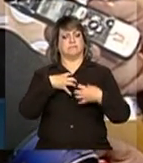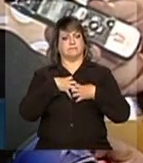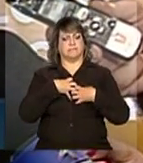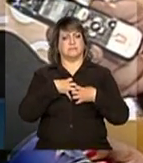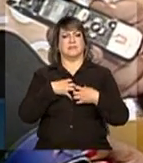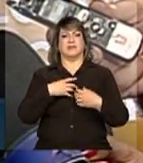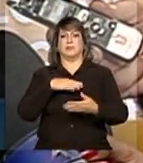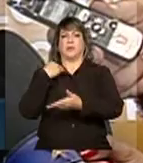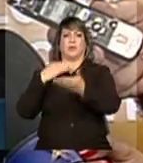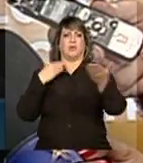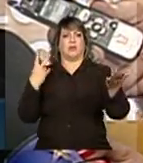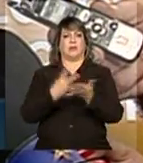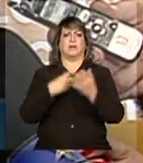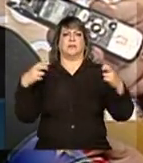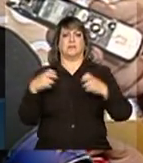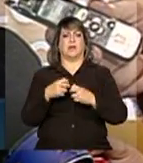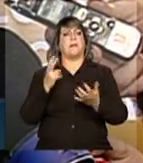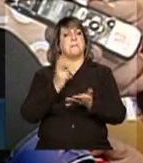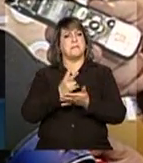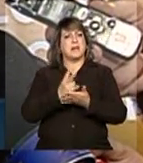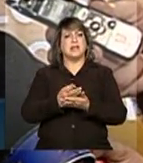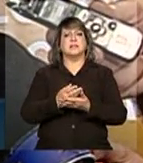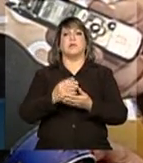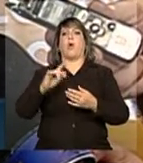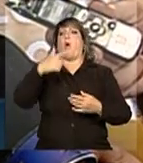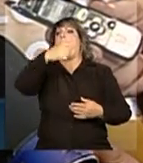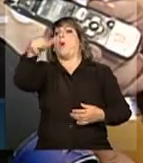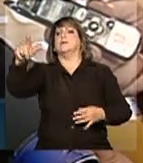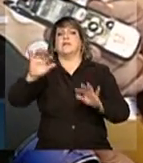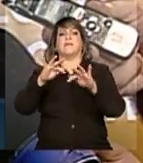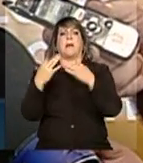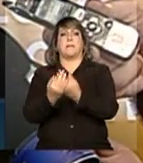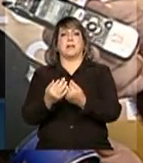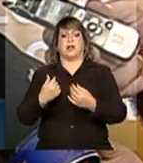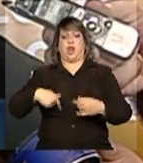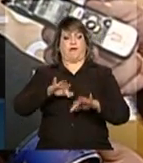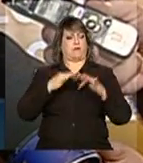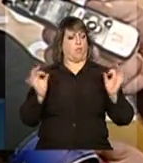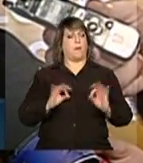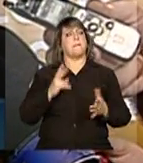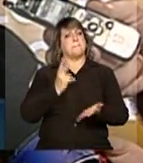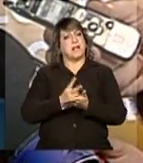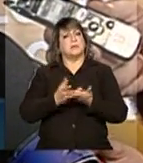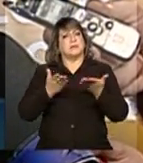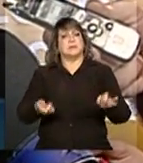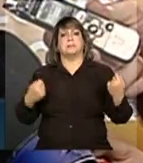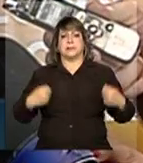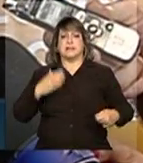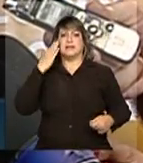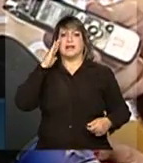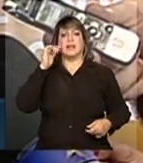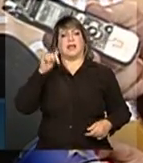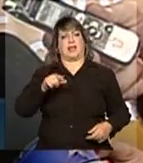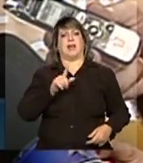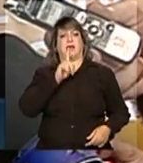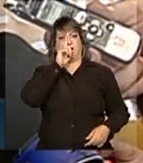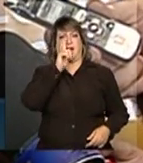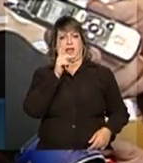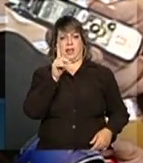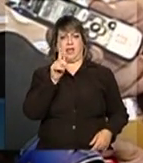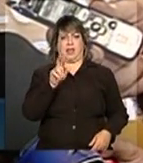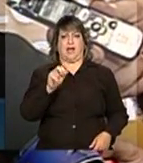à morte do trânsito, mesmo que esteja distante de nós. Então, é nessa linha que nós focamos a Semana Nacional do